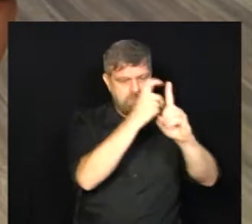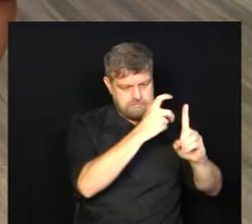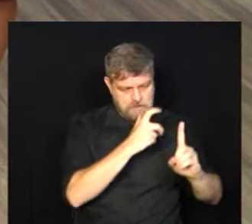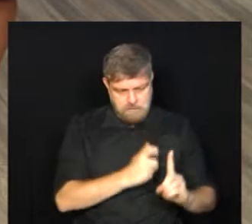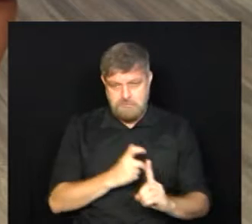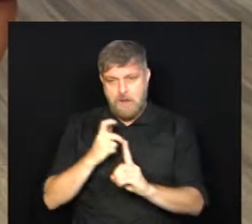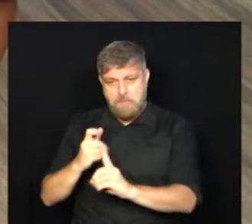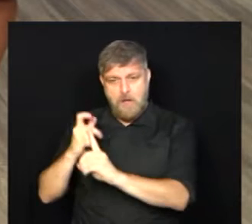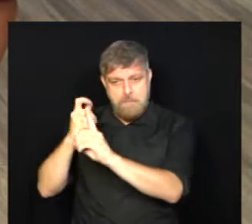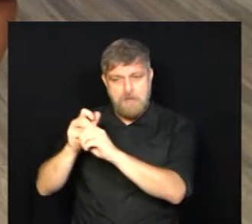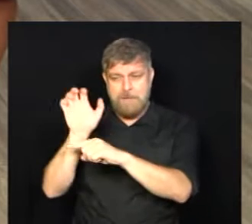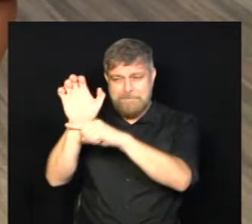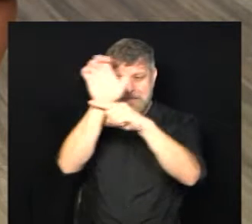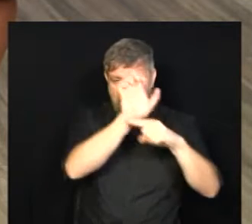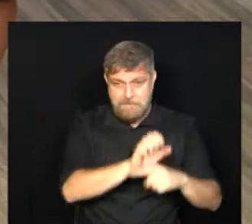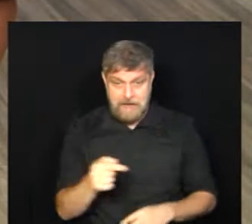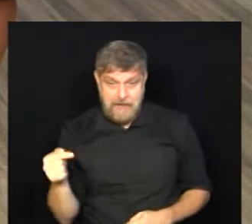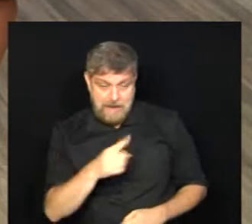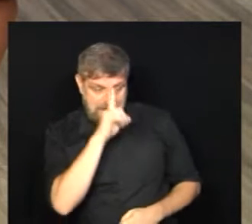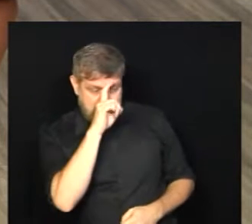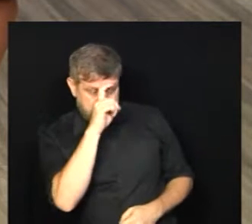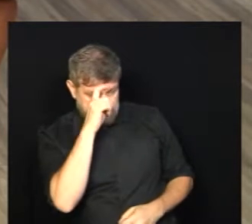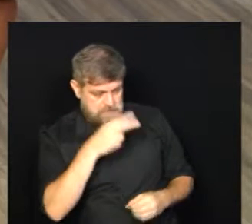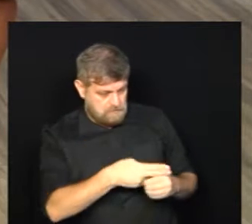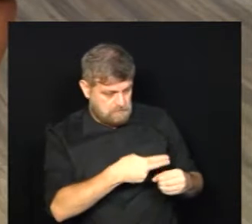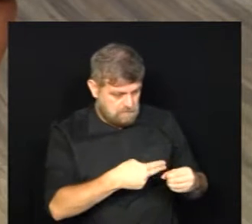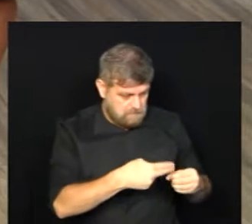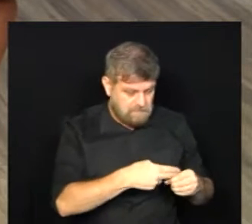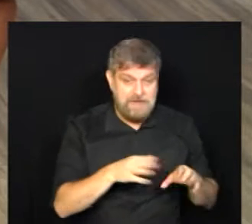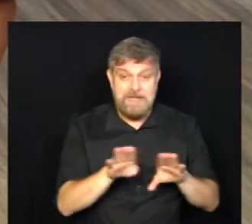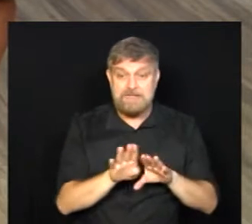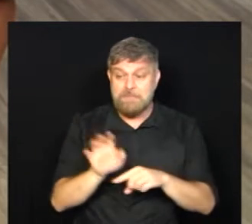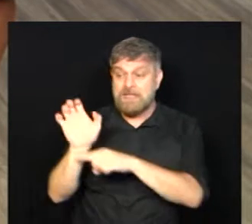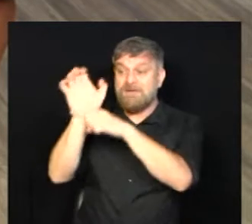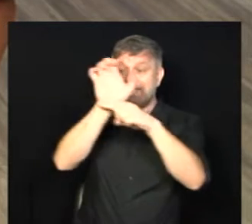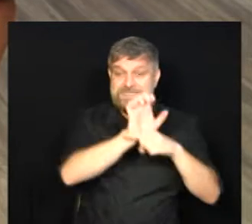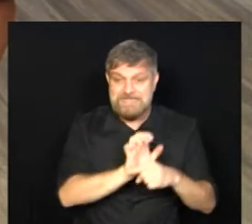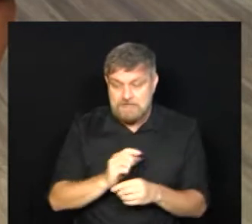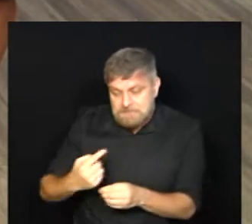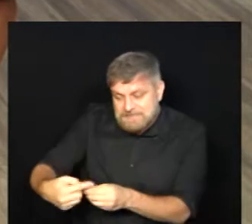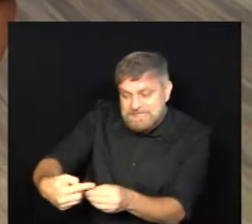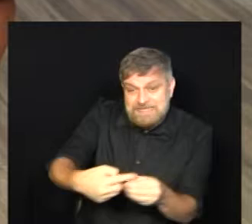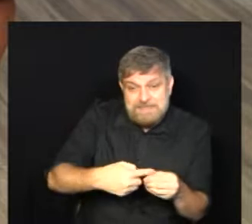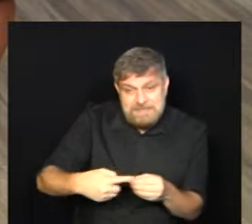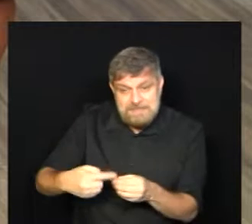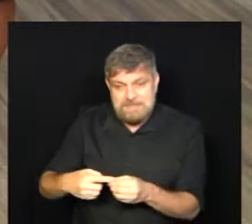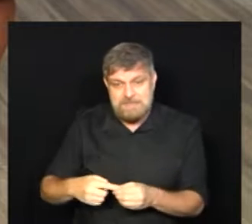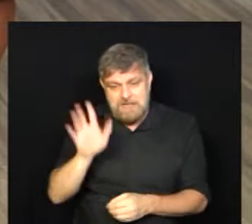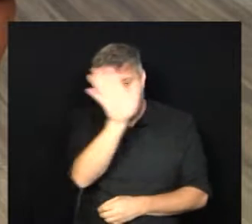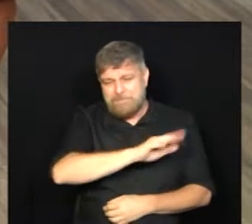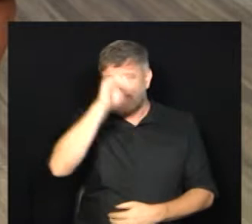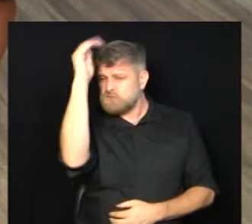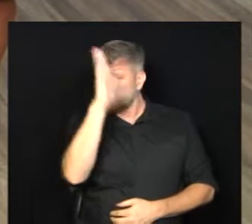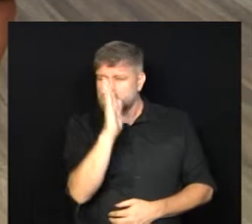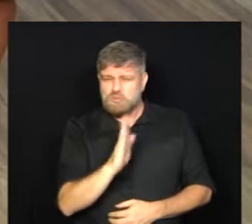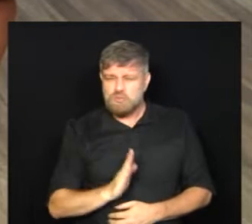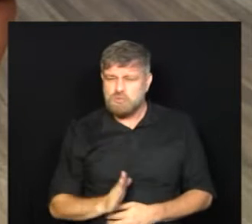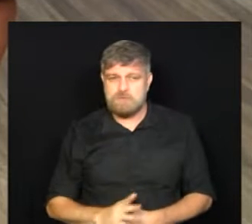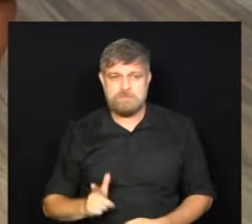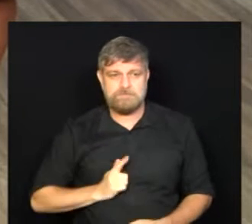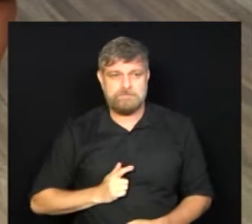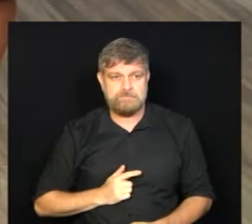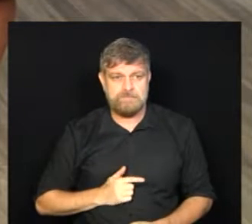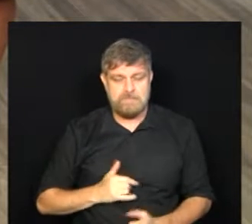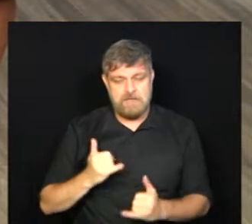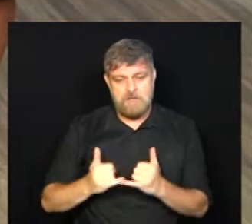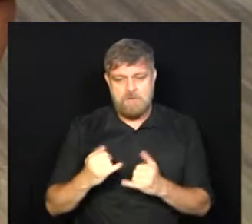aqui o que vai receber lá no HC e também o que os estados e municípios vão receber por todo o país. São cerca de